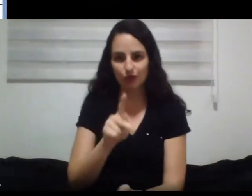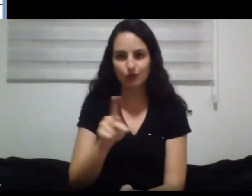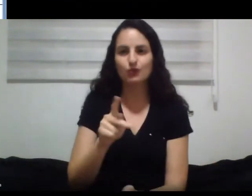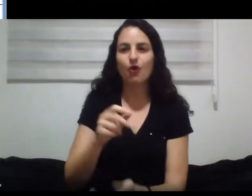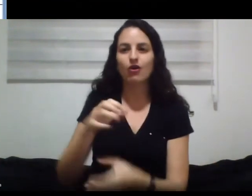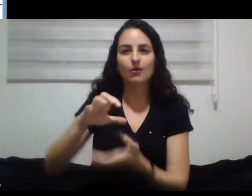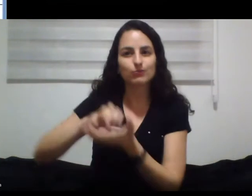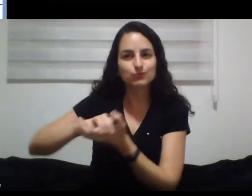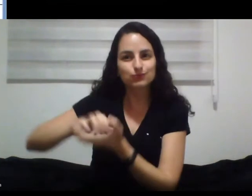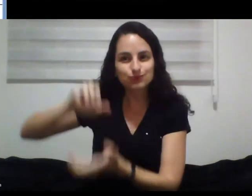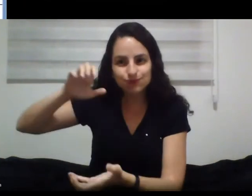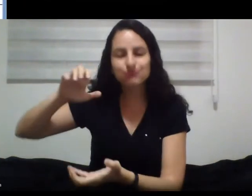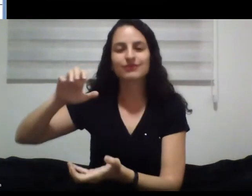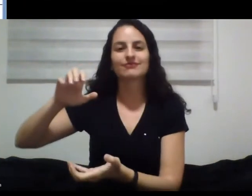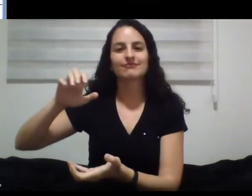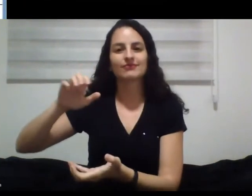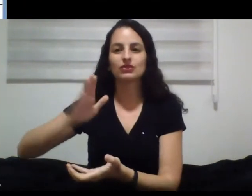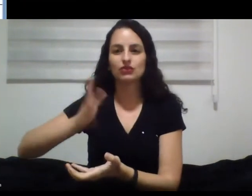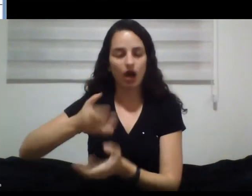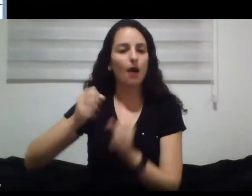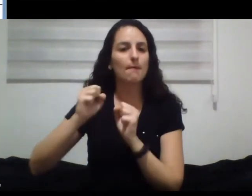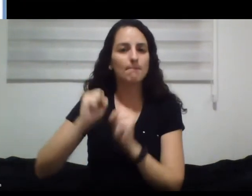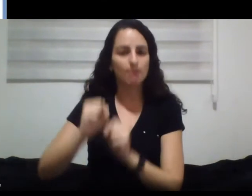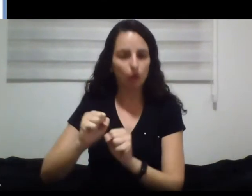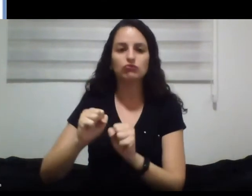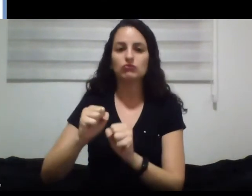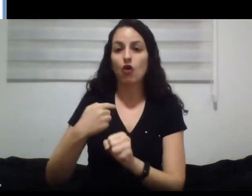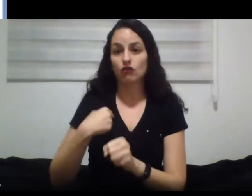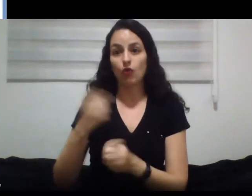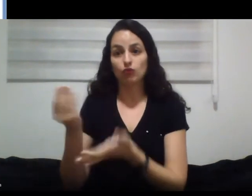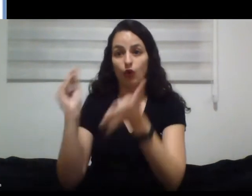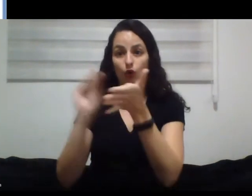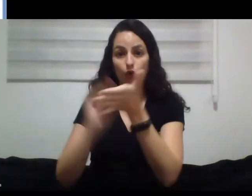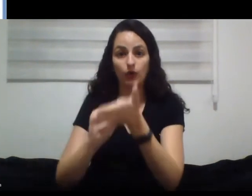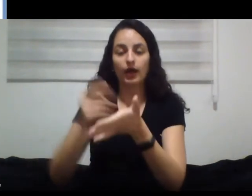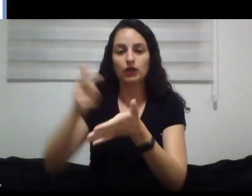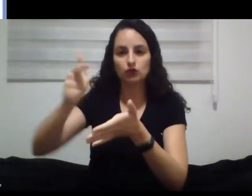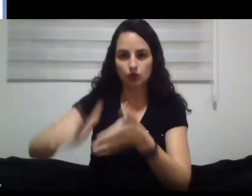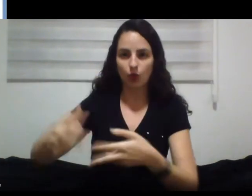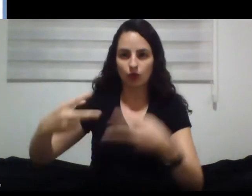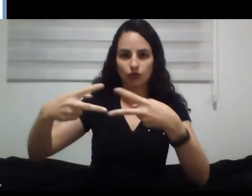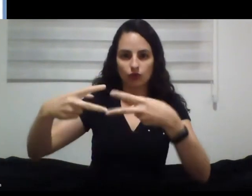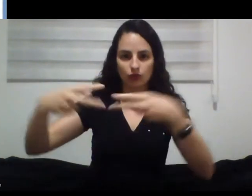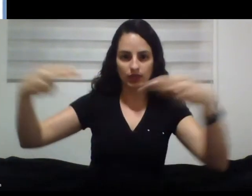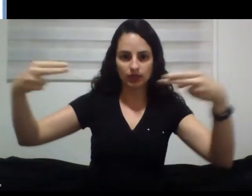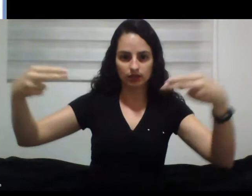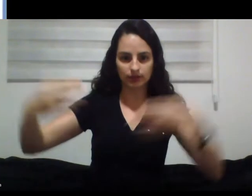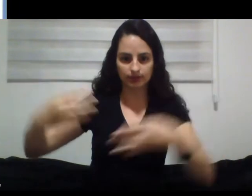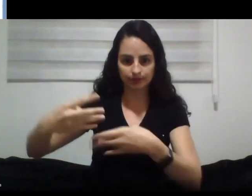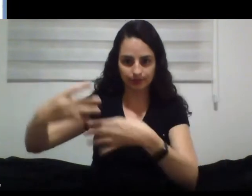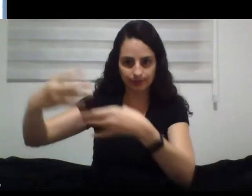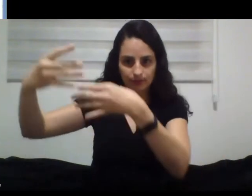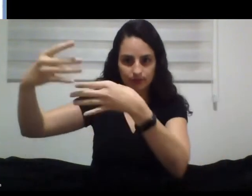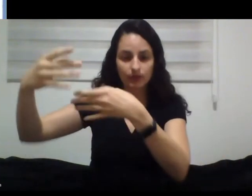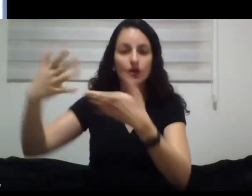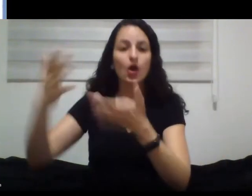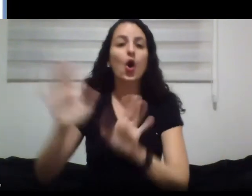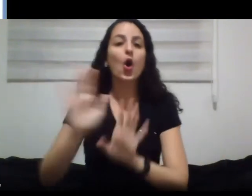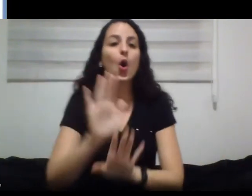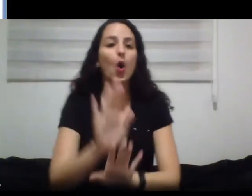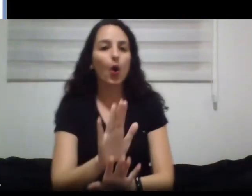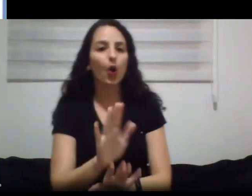Tá, vamos lá, então. Eu acho, Esther, não sei se a gente já pode começar, mas eu acho que essa questão da equipe de apoio,